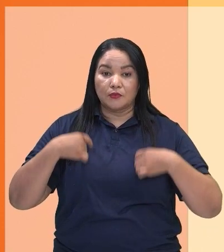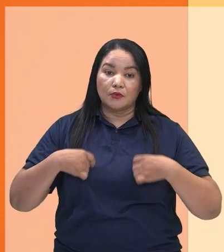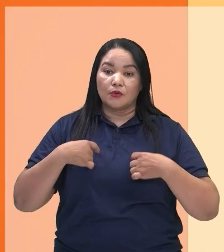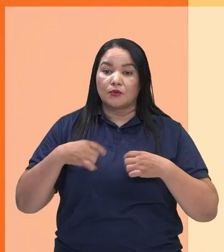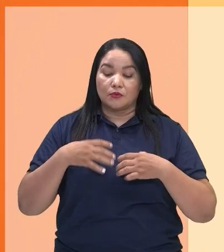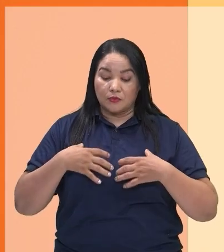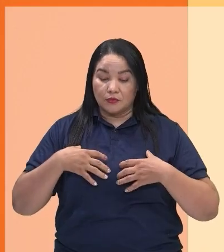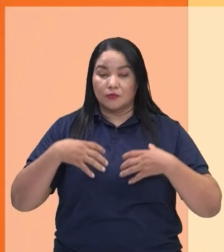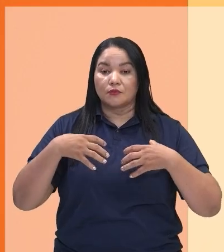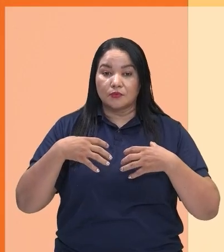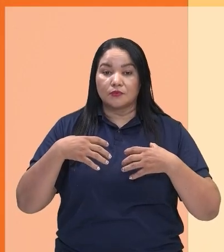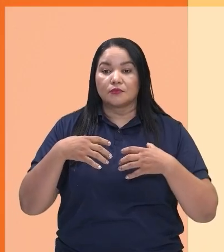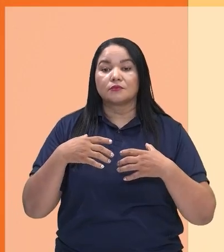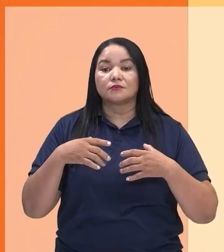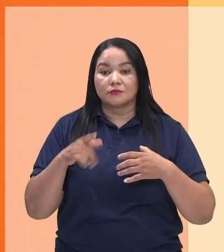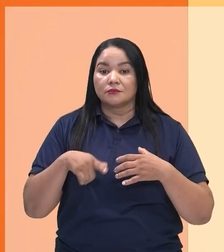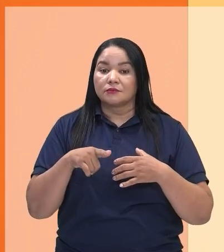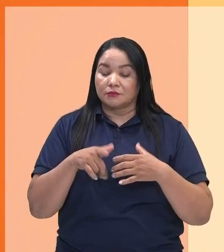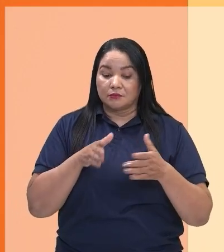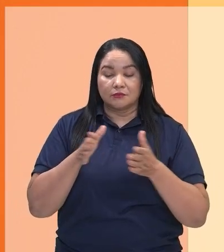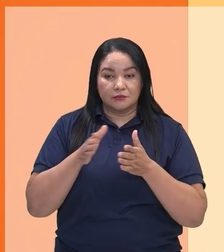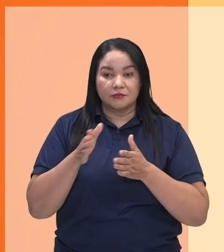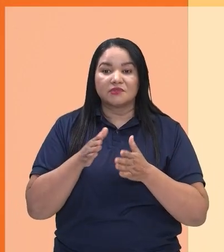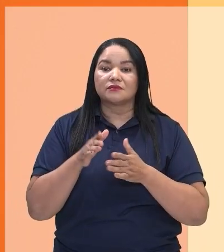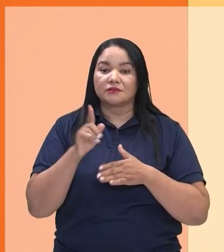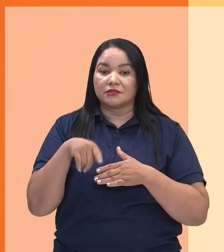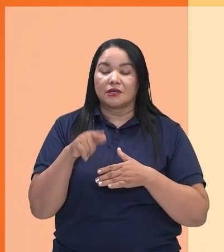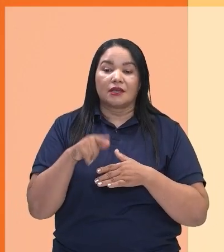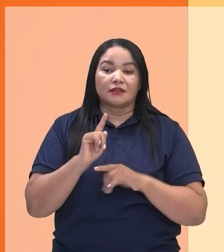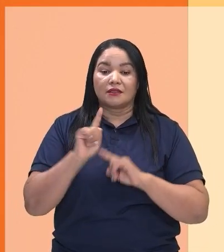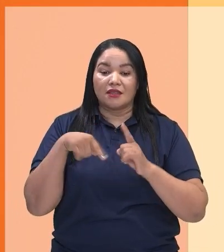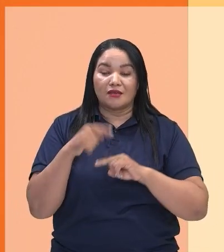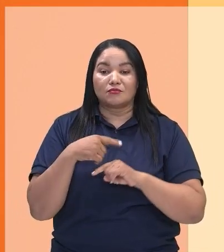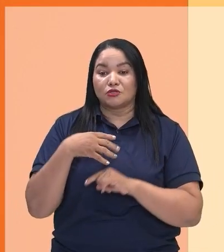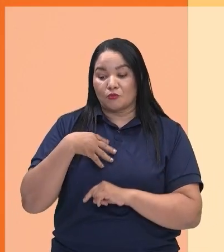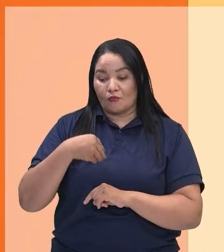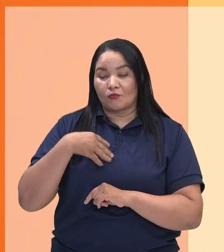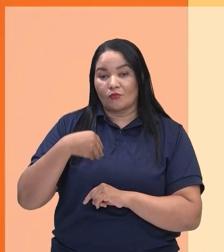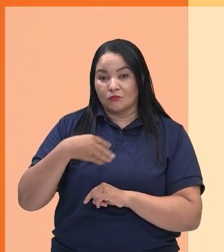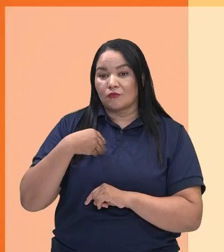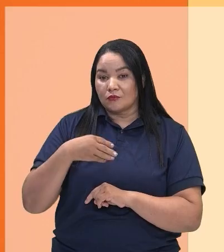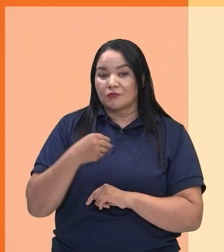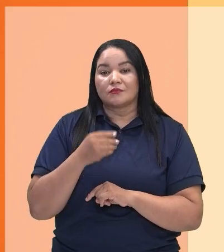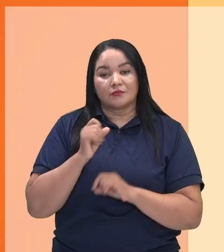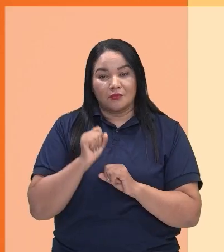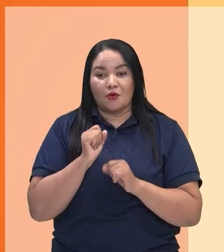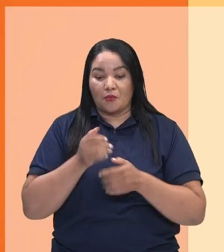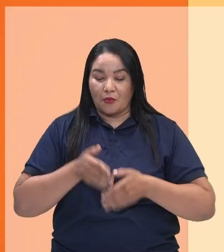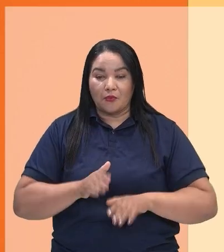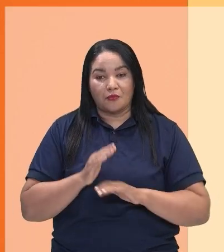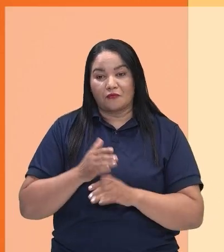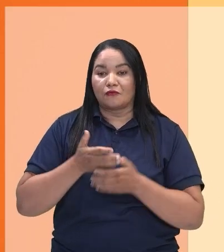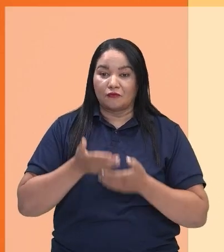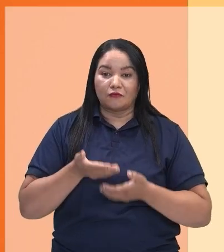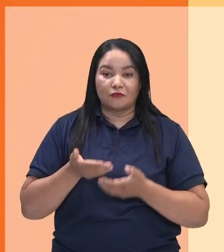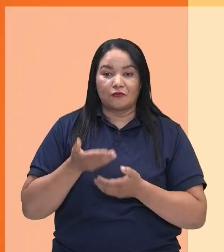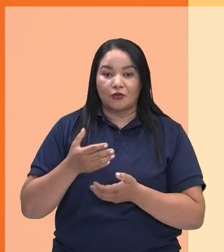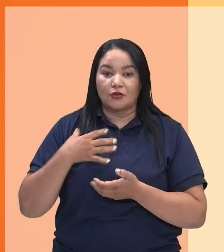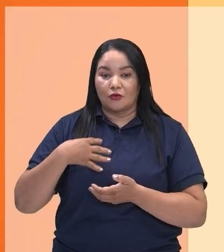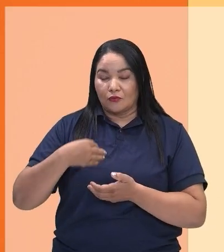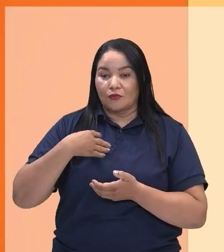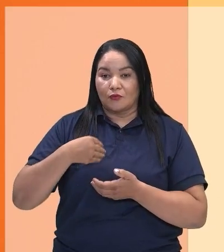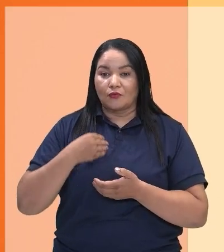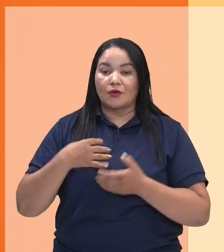Então, essa mulher, né, em algum momento ela vai estar apta a amamentar um bebê quando ela gerar esse bebê. Então, por isso que os seios